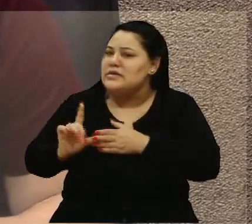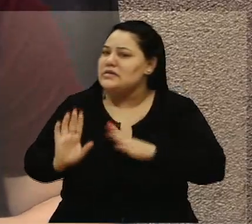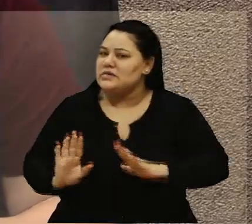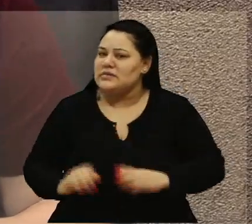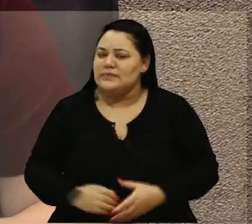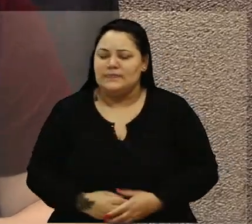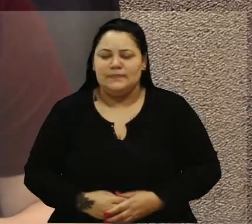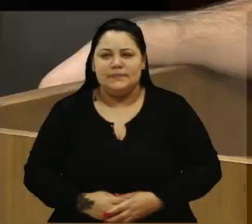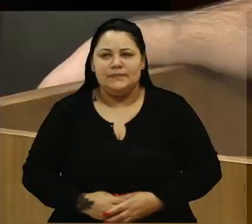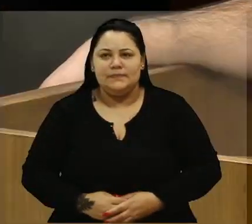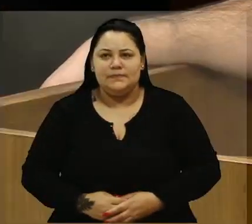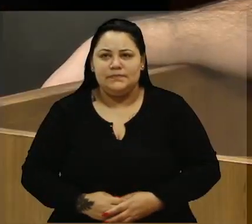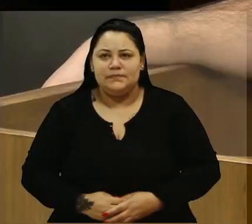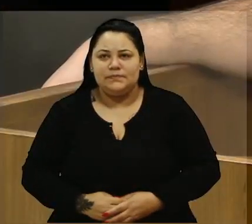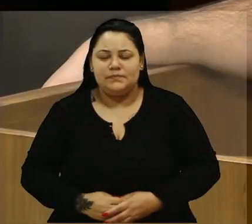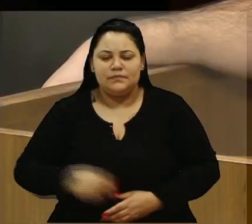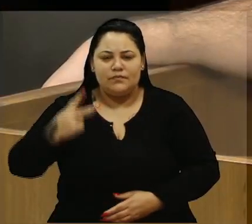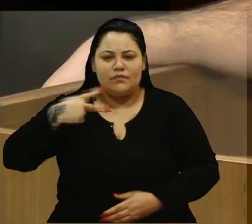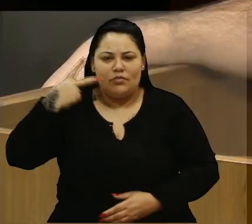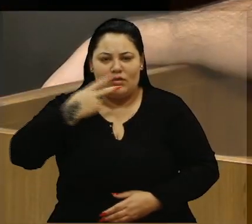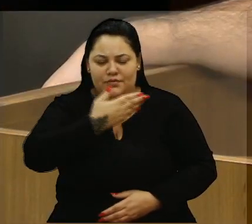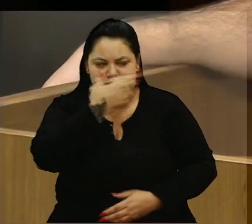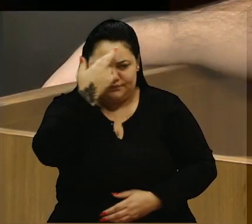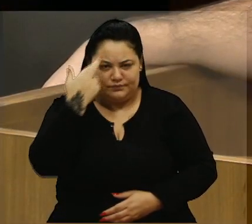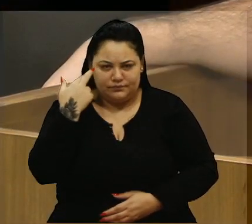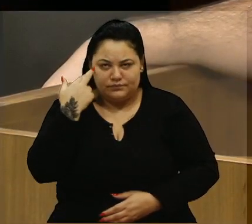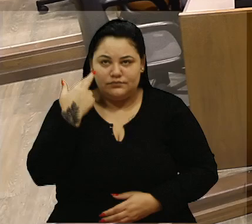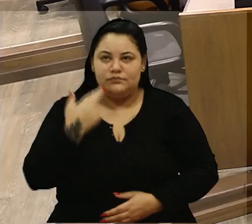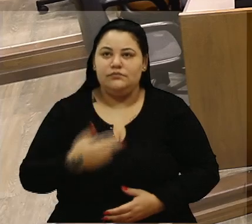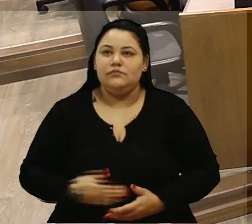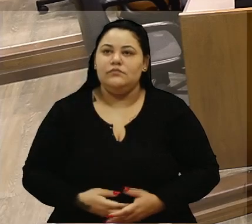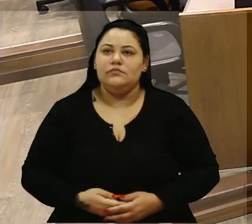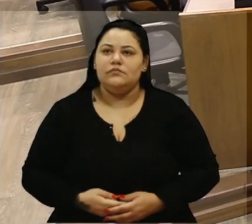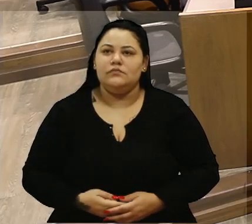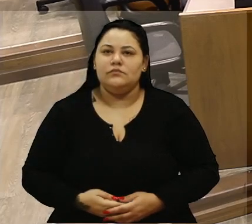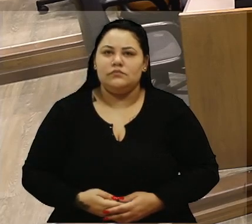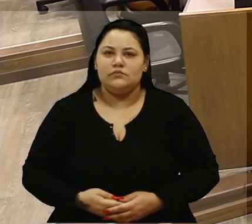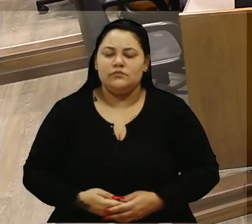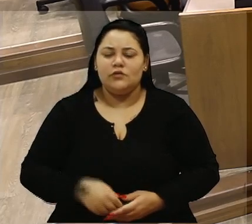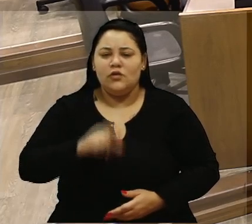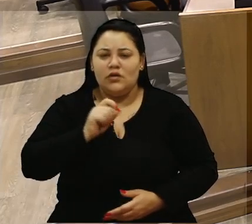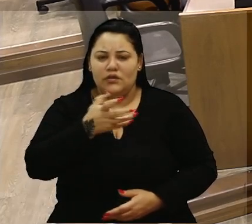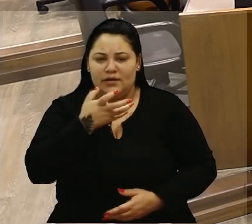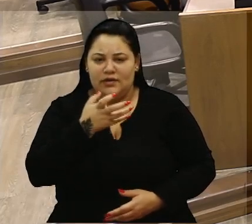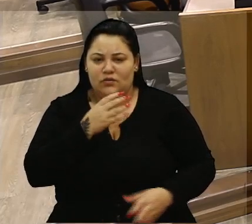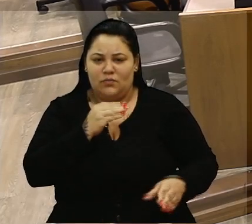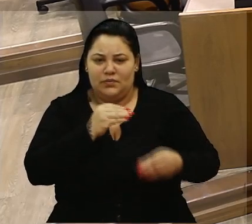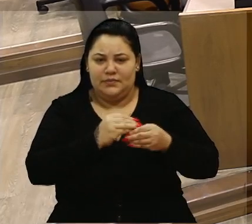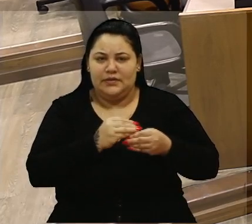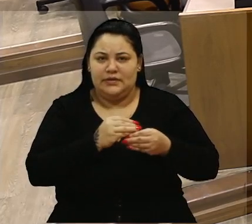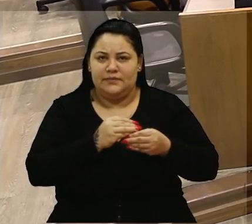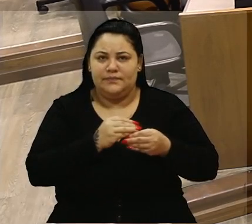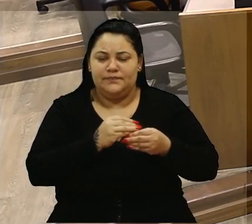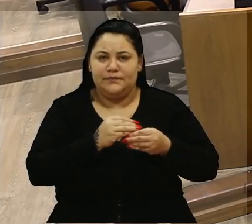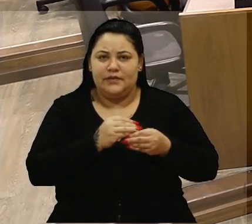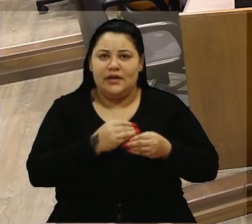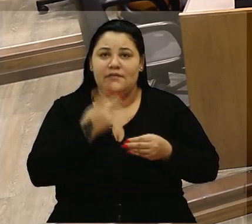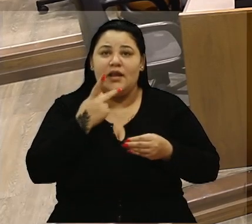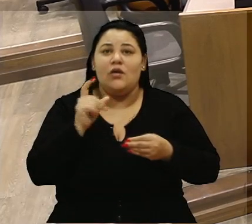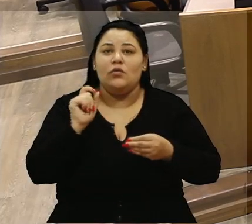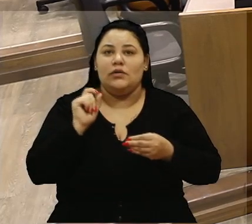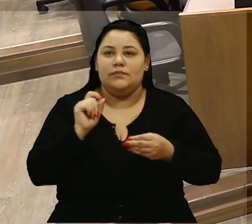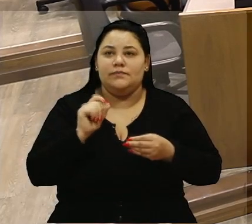Fris. Vereador Rafael, obrigado. O que eu quero reiterar, vereador, é na linha de dizer o